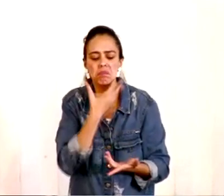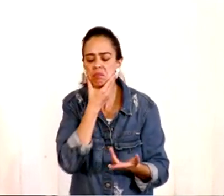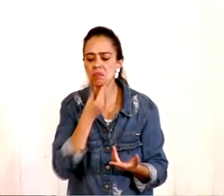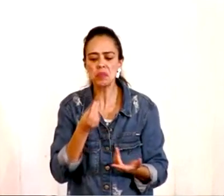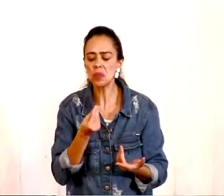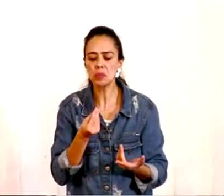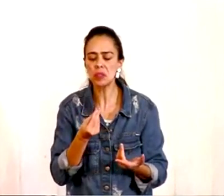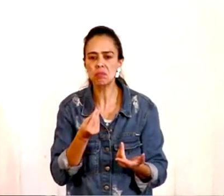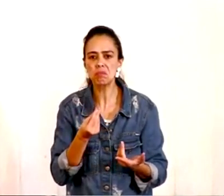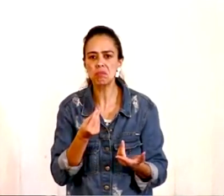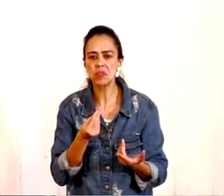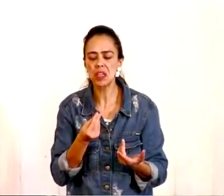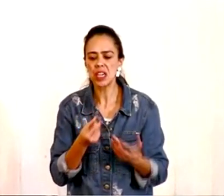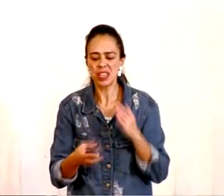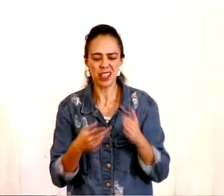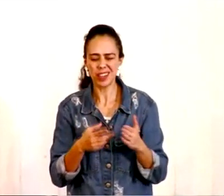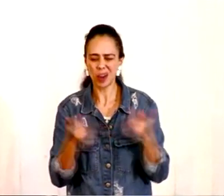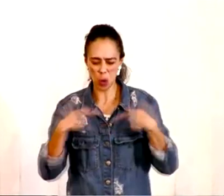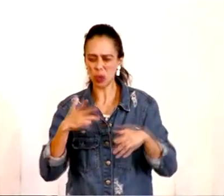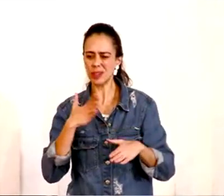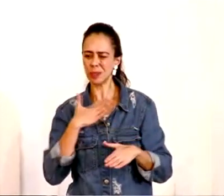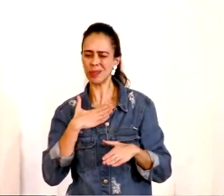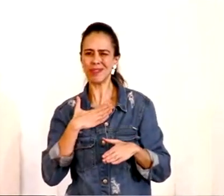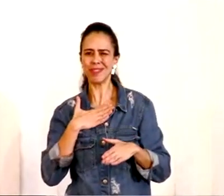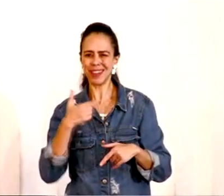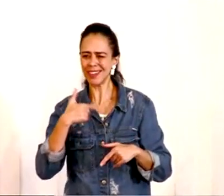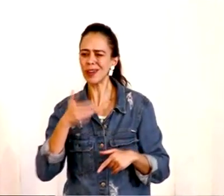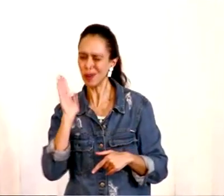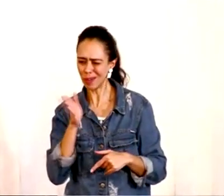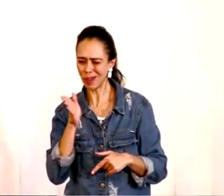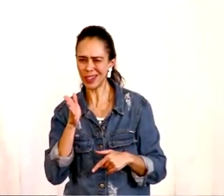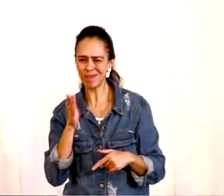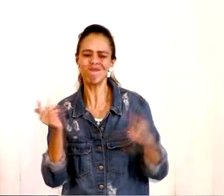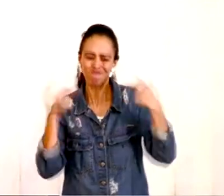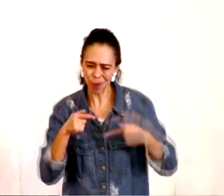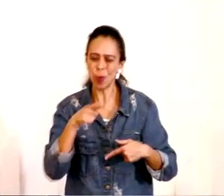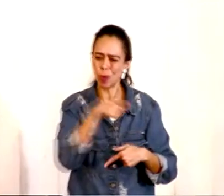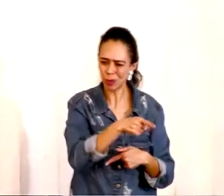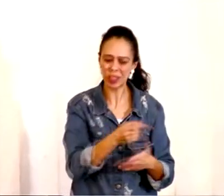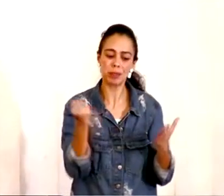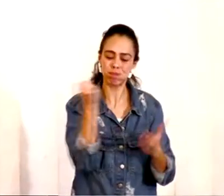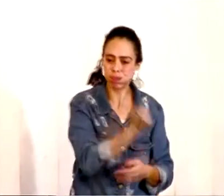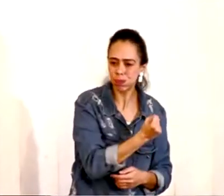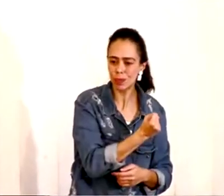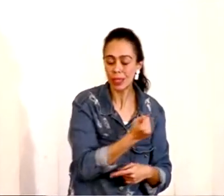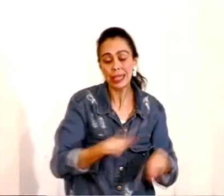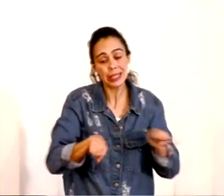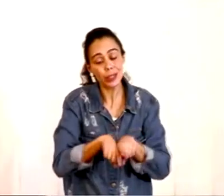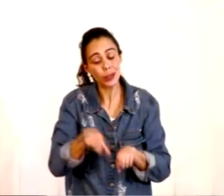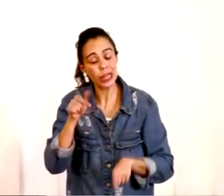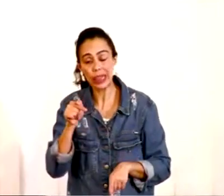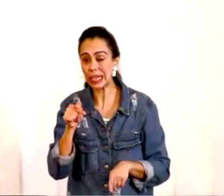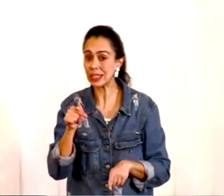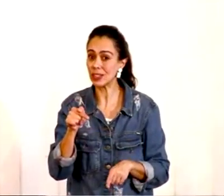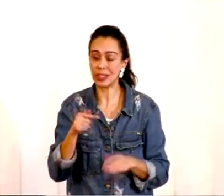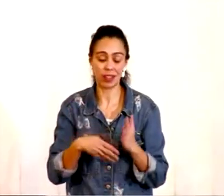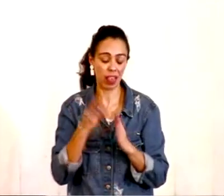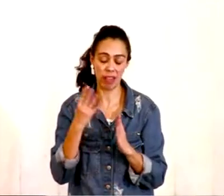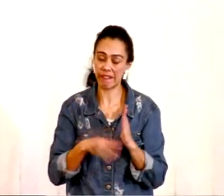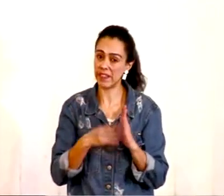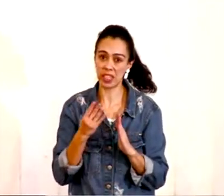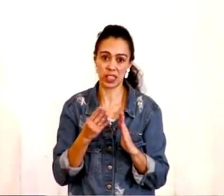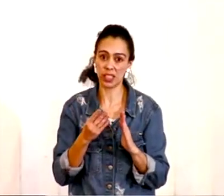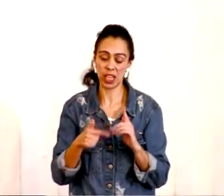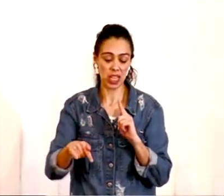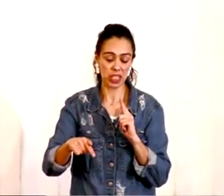me pisou. 7 vezes se tomará vingança de Caim. O versículo